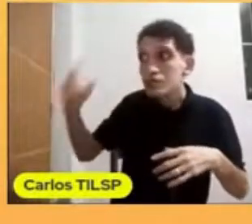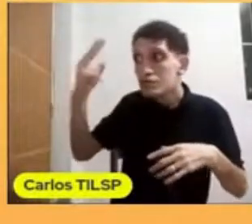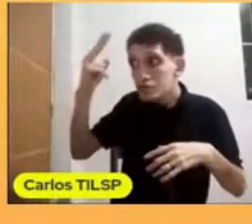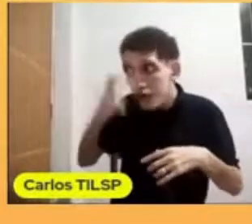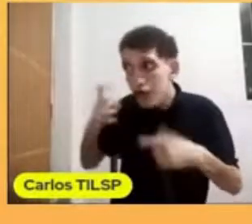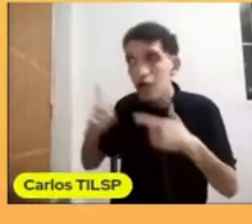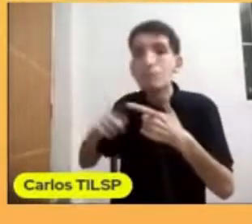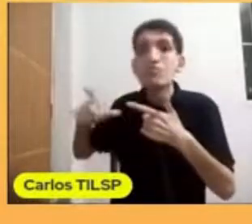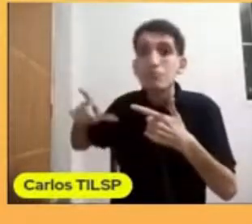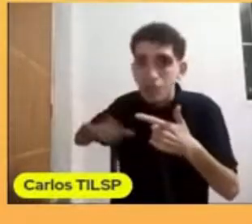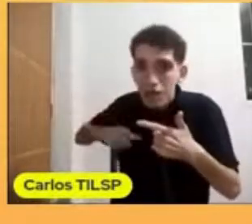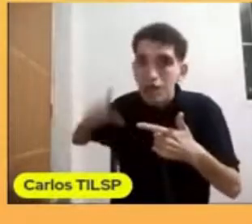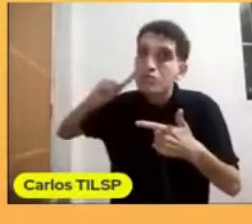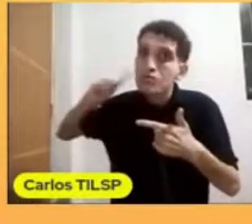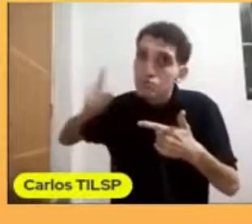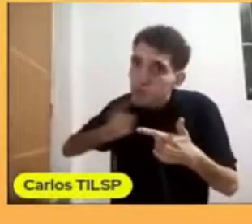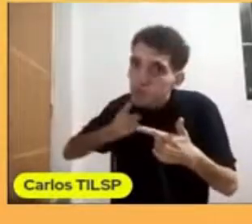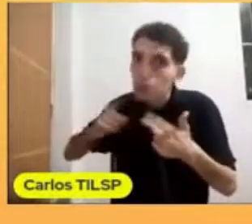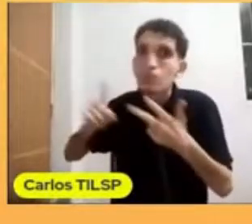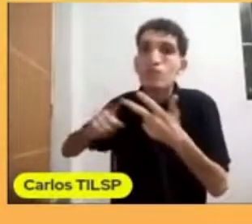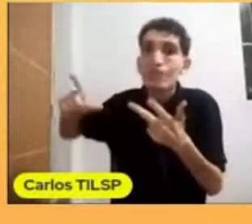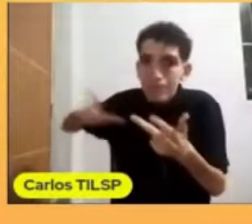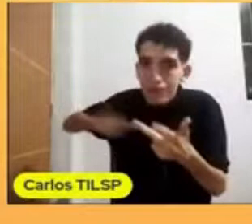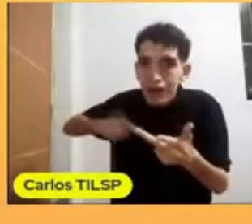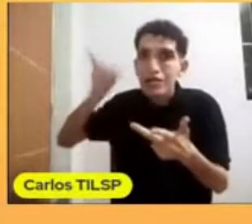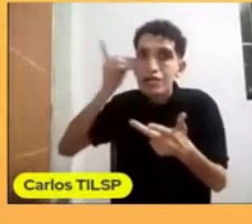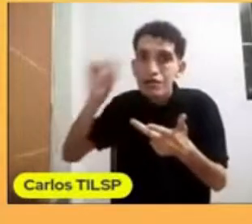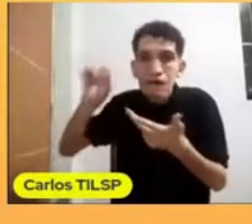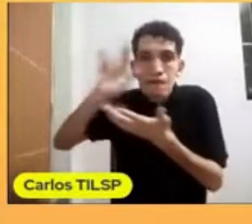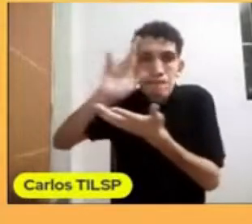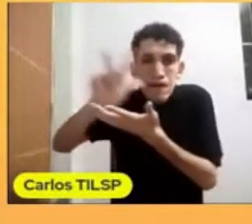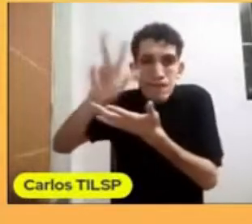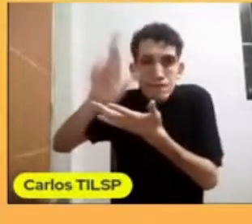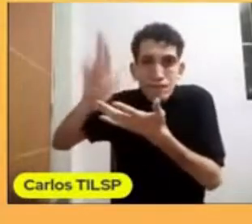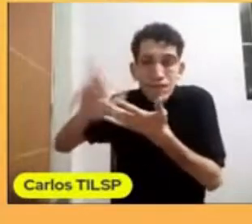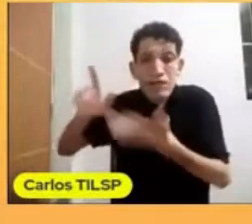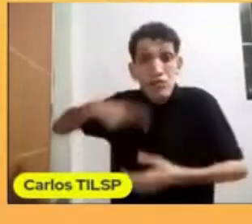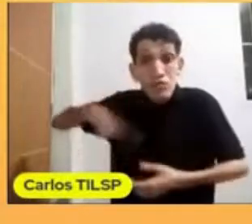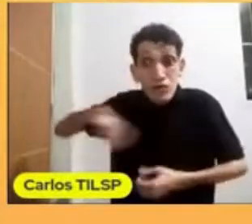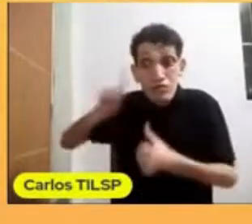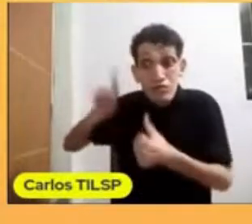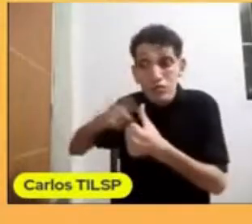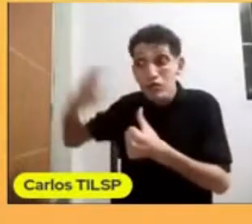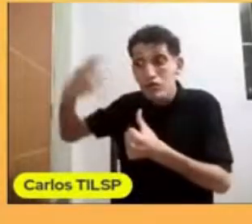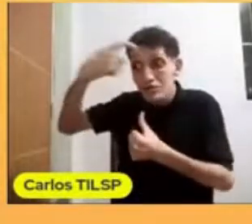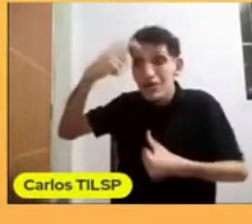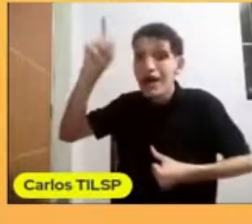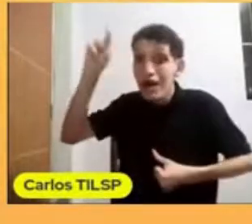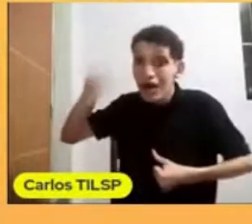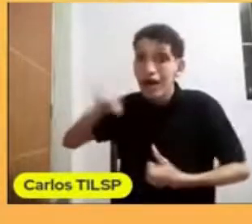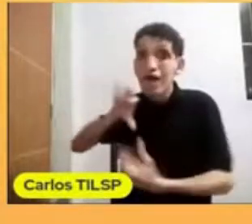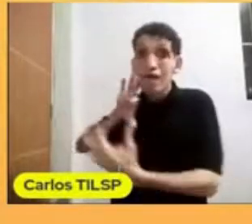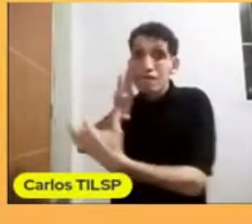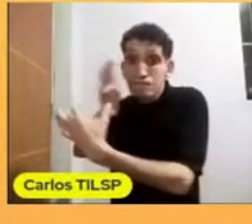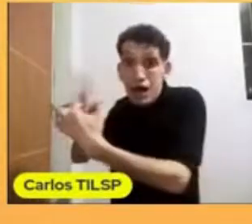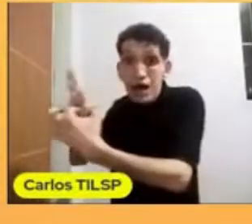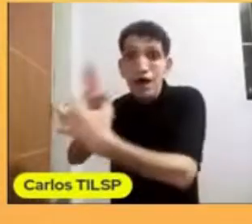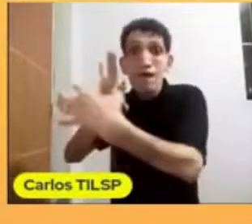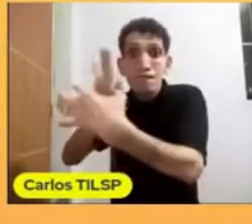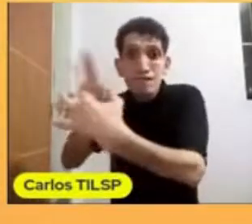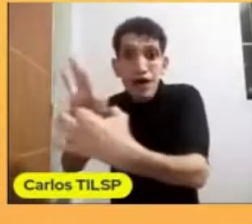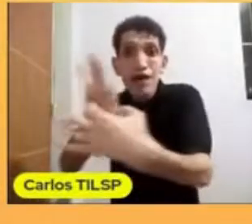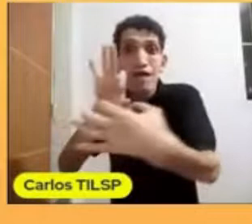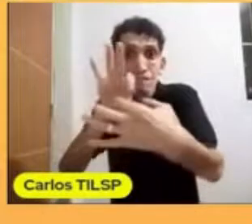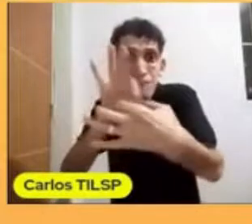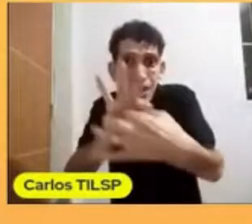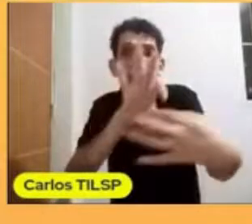meio, tá certo? E eu vejo que é uma questão aí que a gente começa a se conectar com o outro, tá? Isso possibilita essa